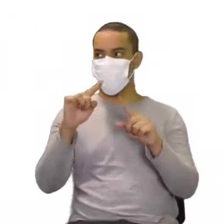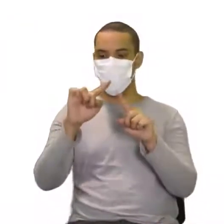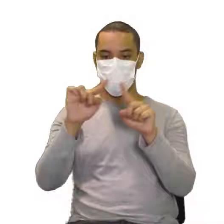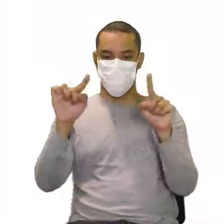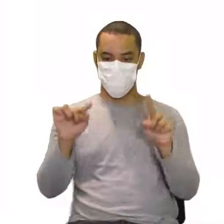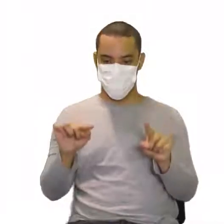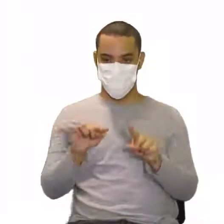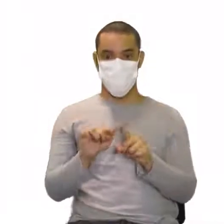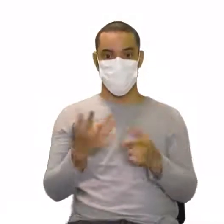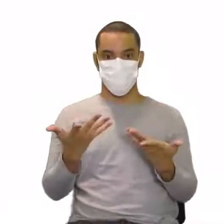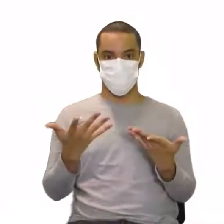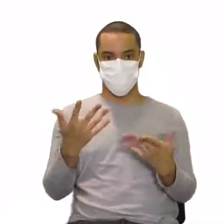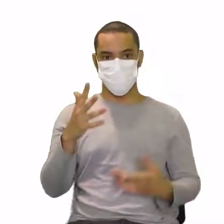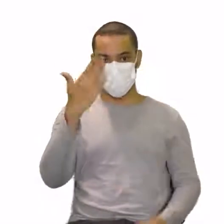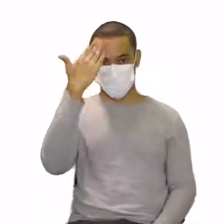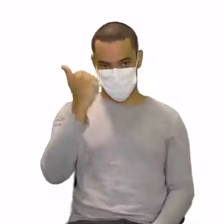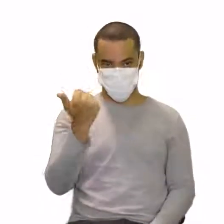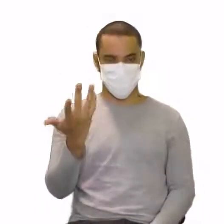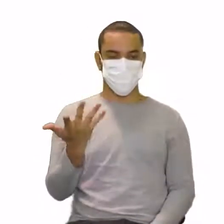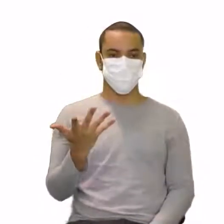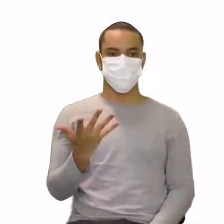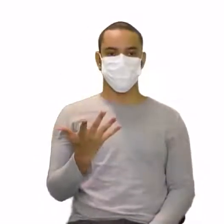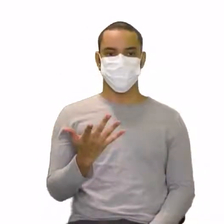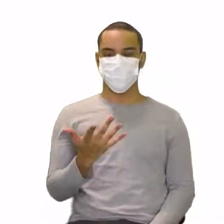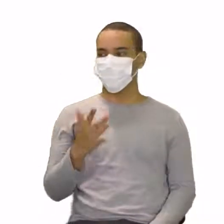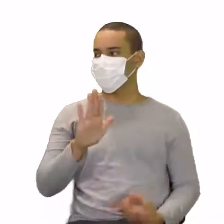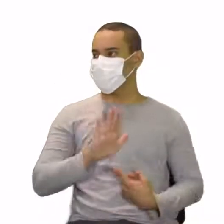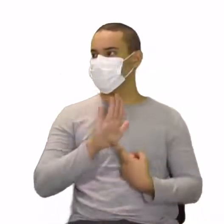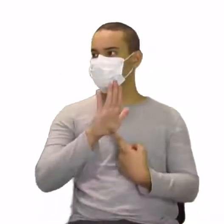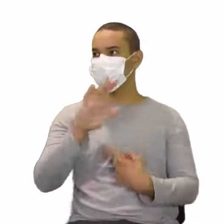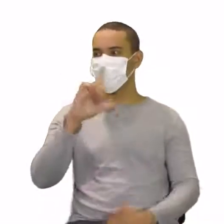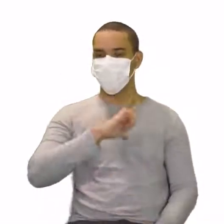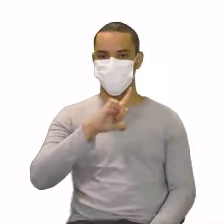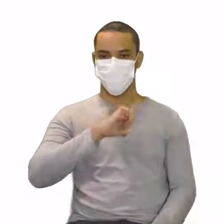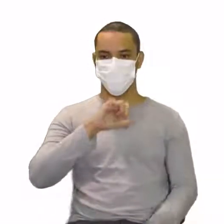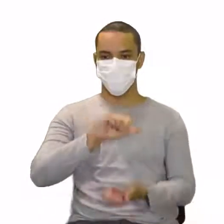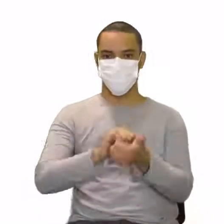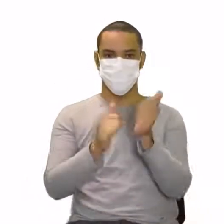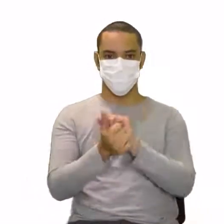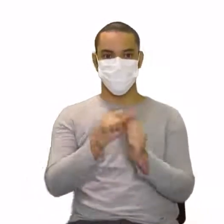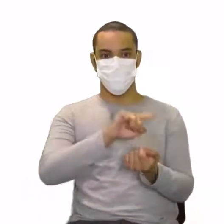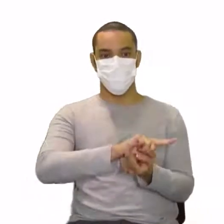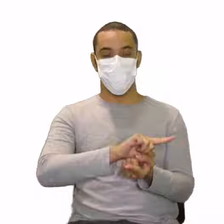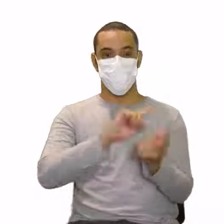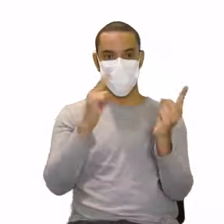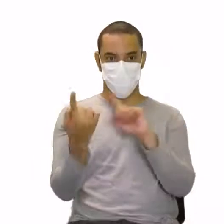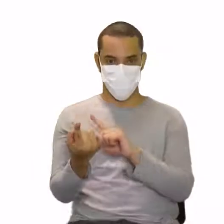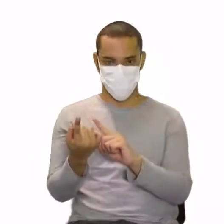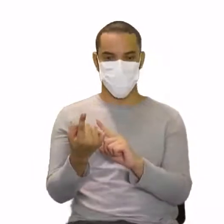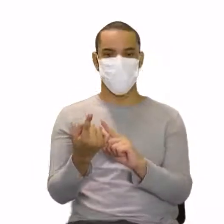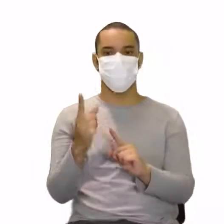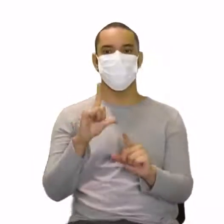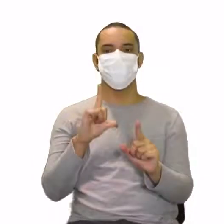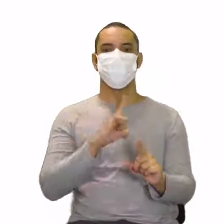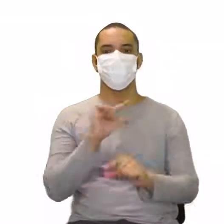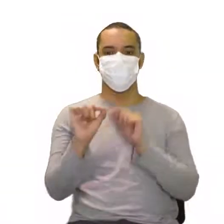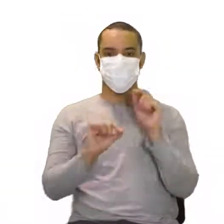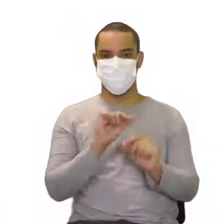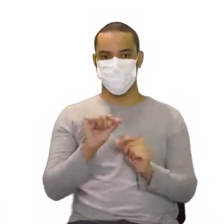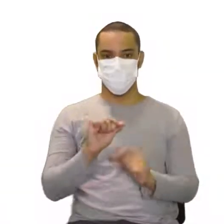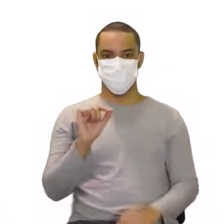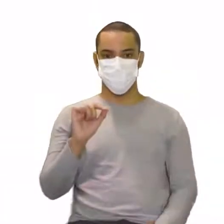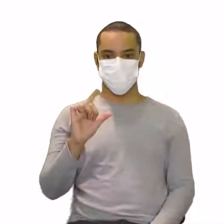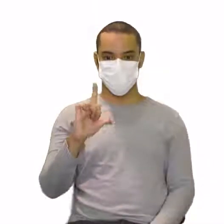lado vezes lado. Aqui mostrando o inverso, né, que ele quis comprovar, que foi passar